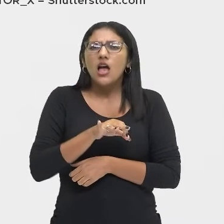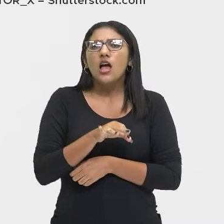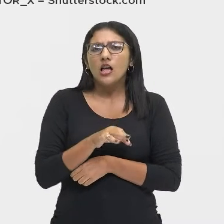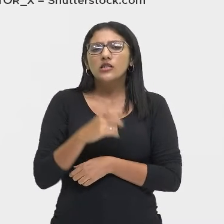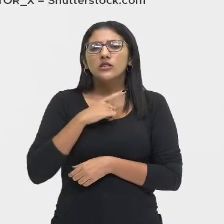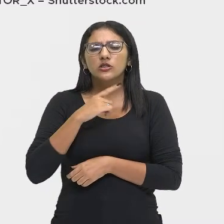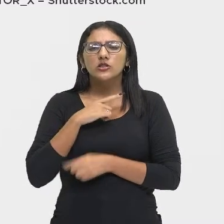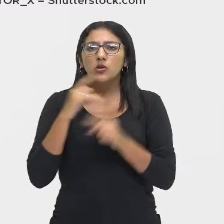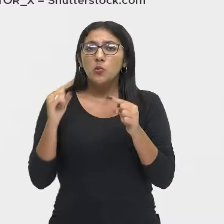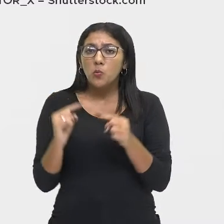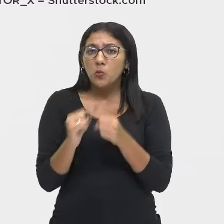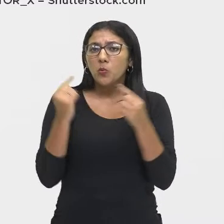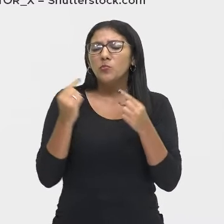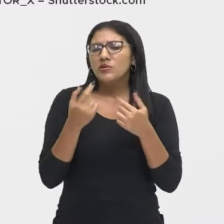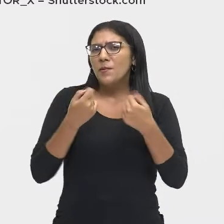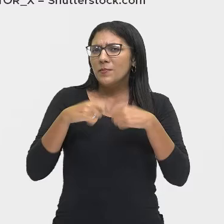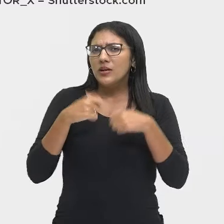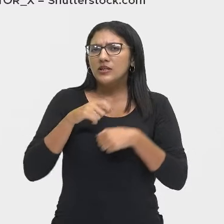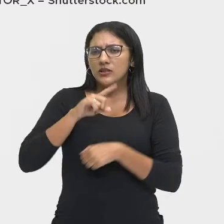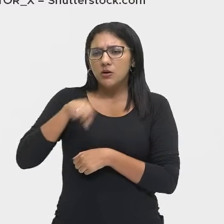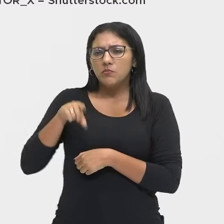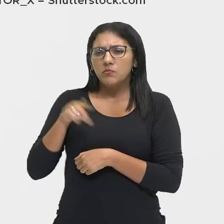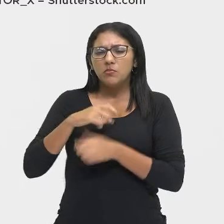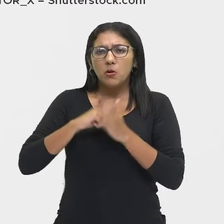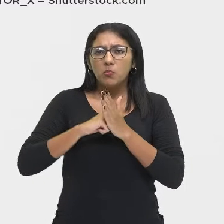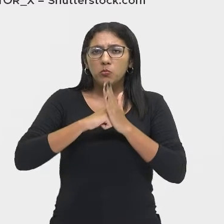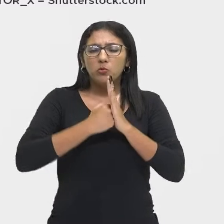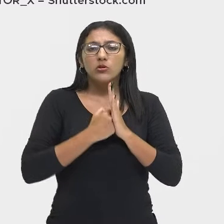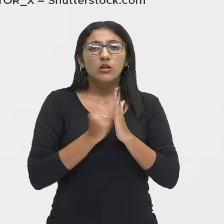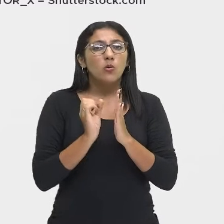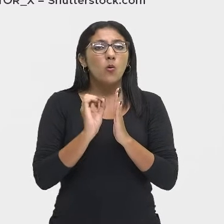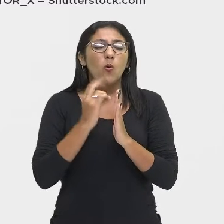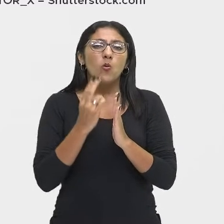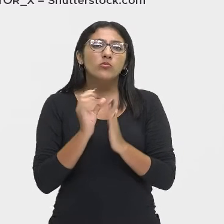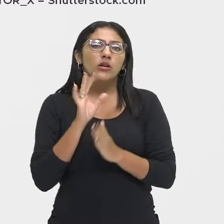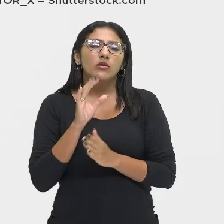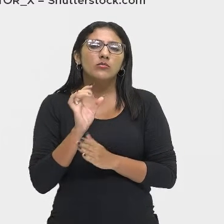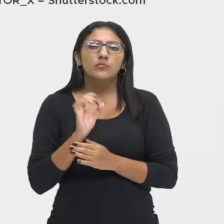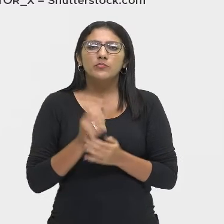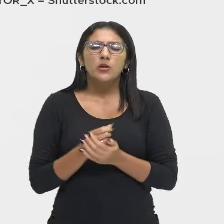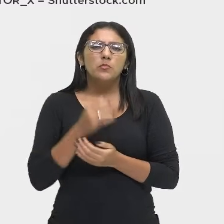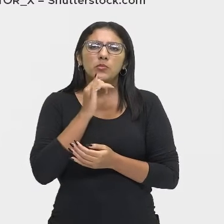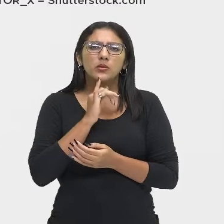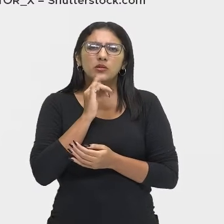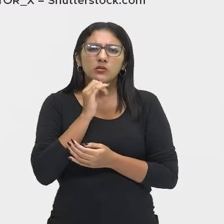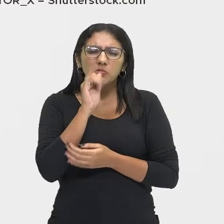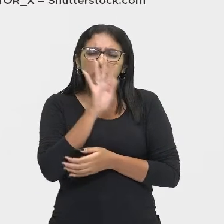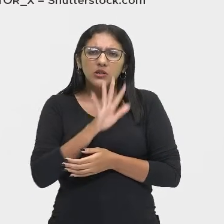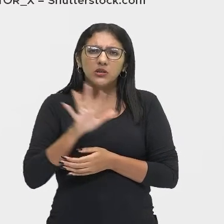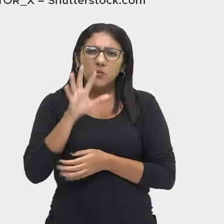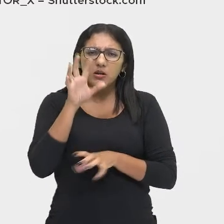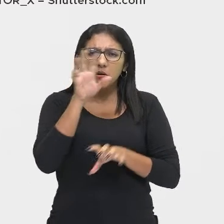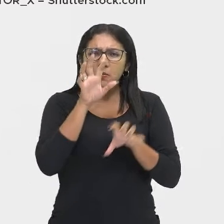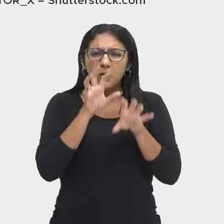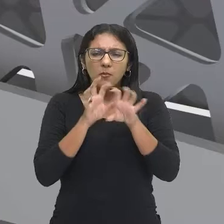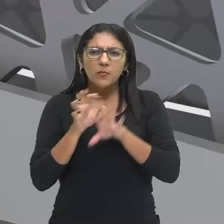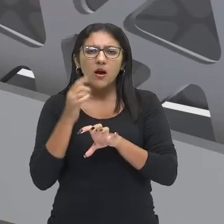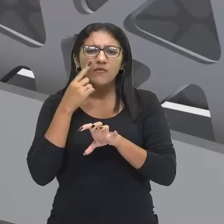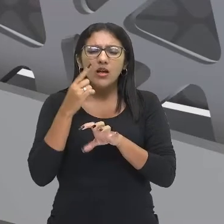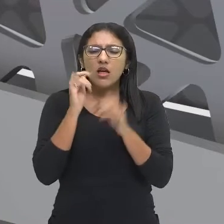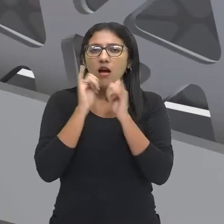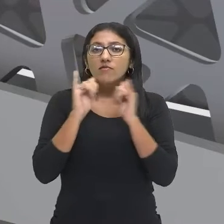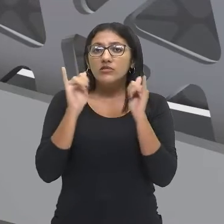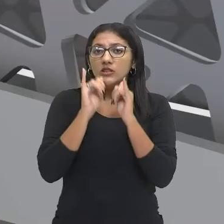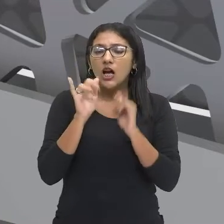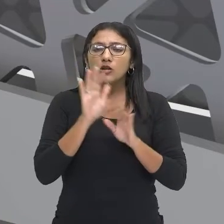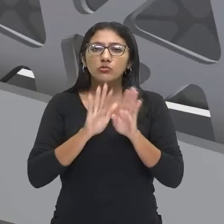ali precisa ser bloqueado, ou então ele só coloca uma tarja, de conteúdo sensível. E aí